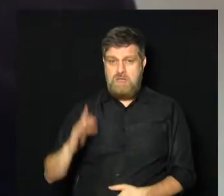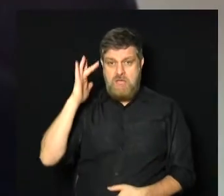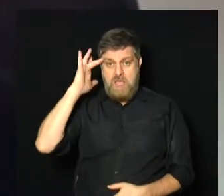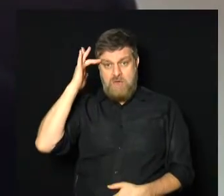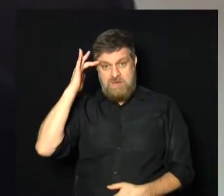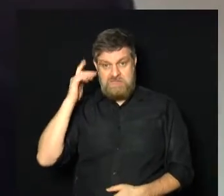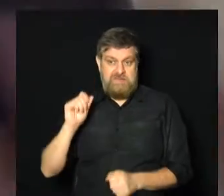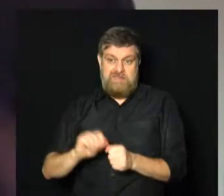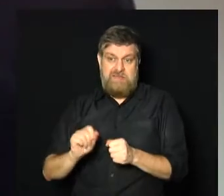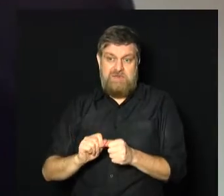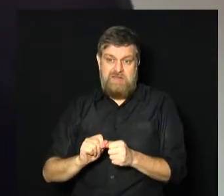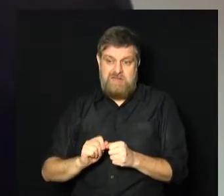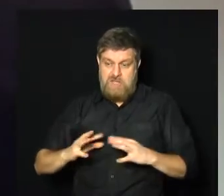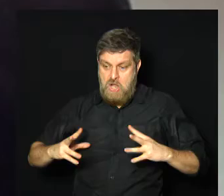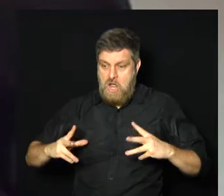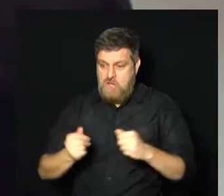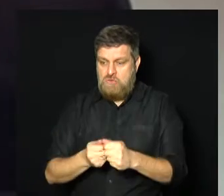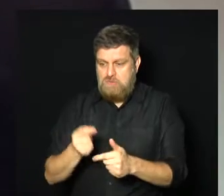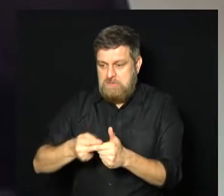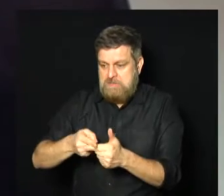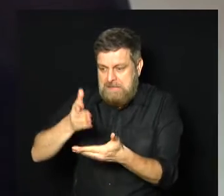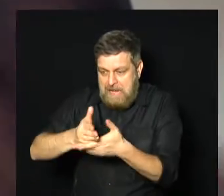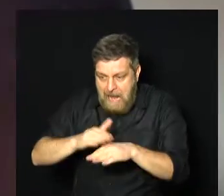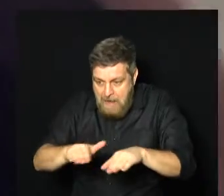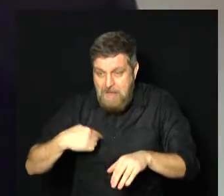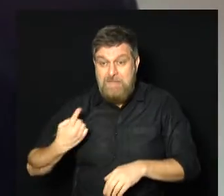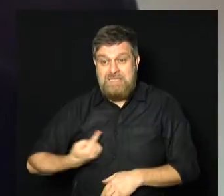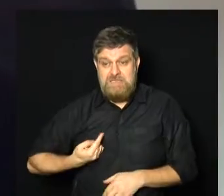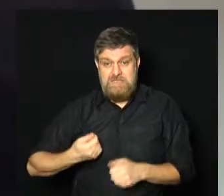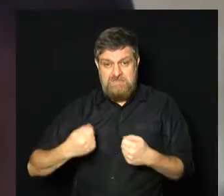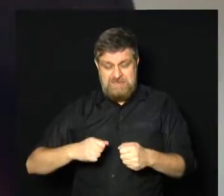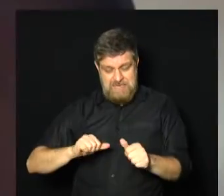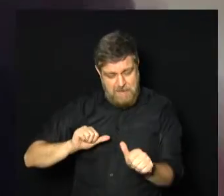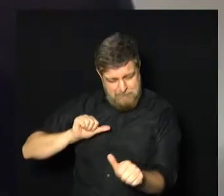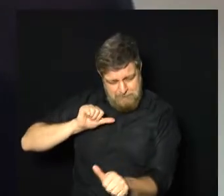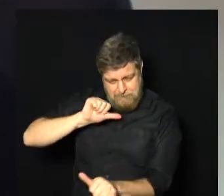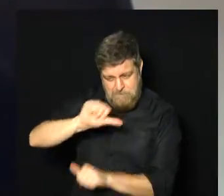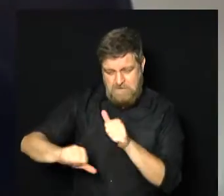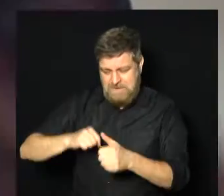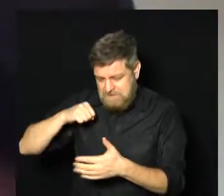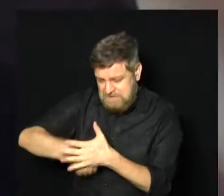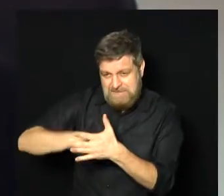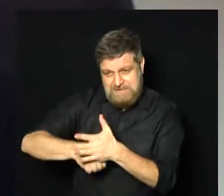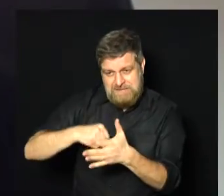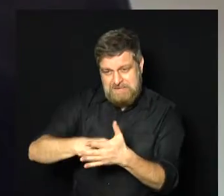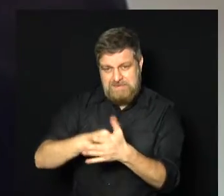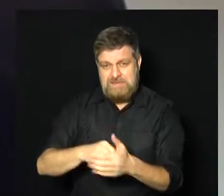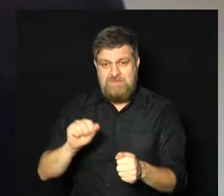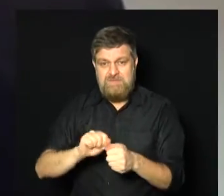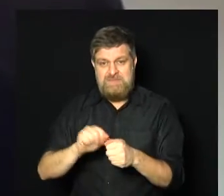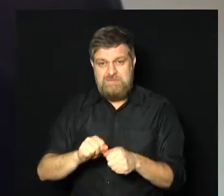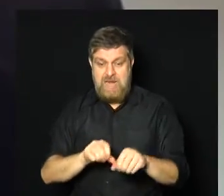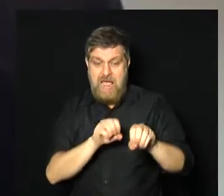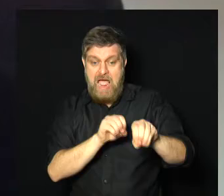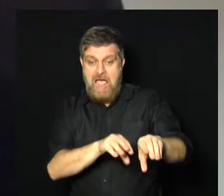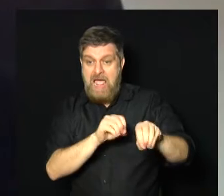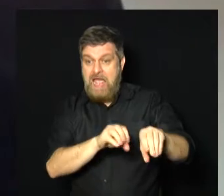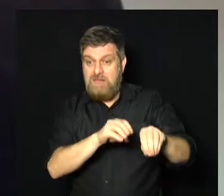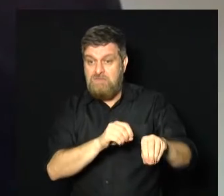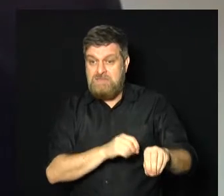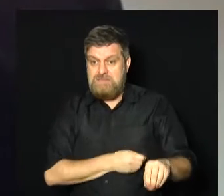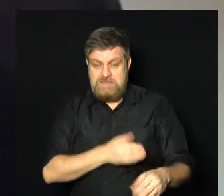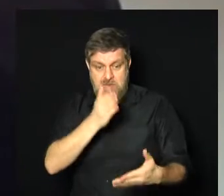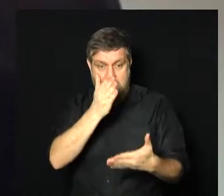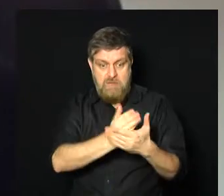corrigir as desigualdades, mas a gente precisa transformar e trabalhar para que a educação não reproduza essas